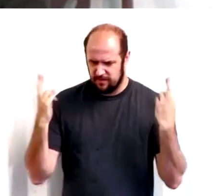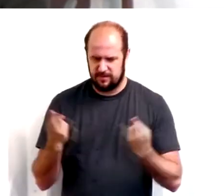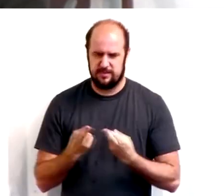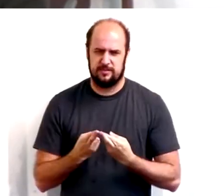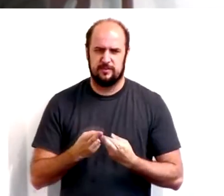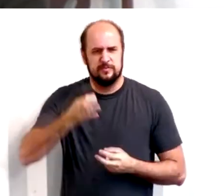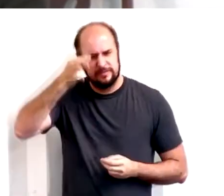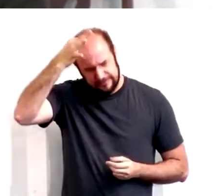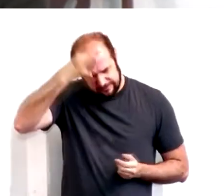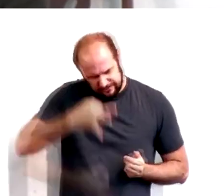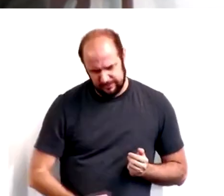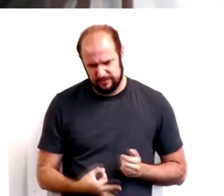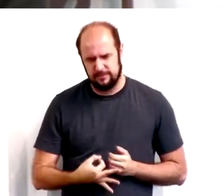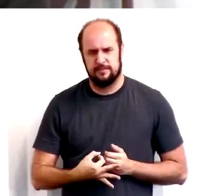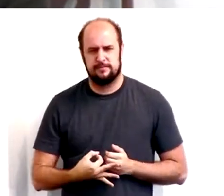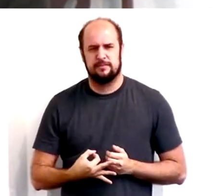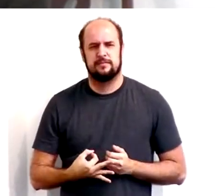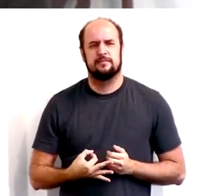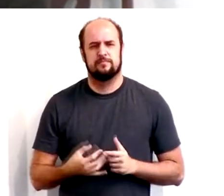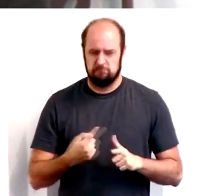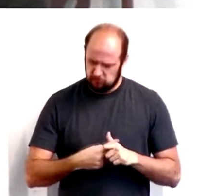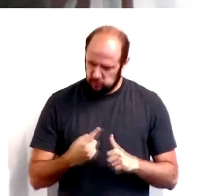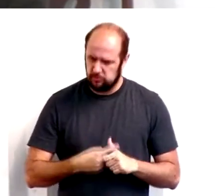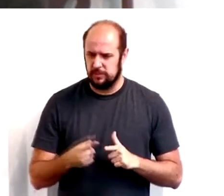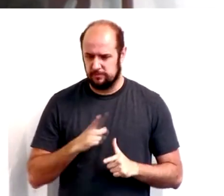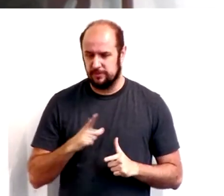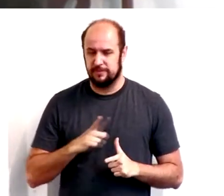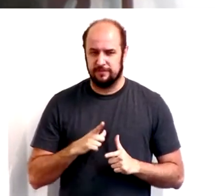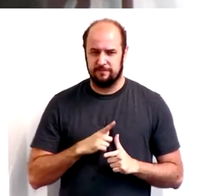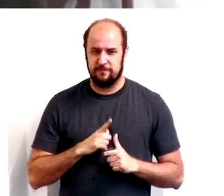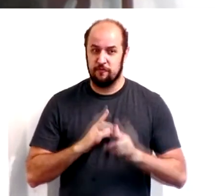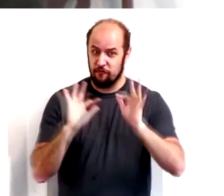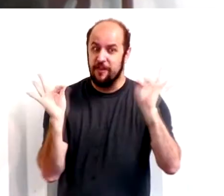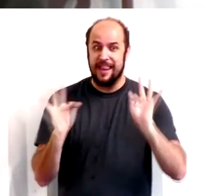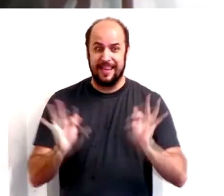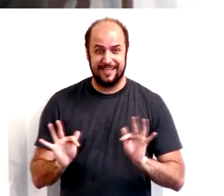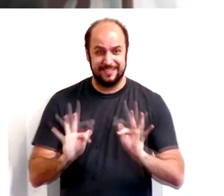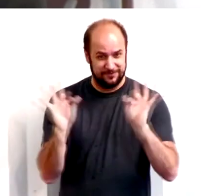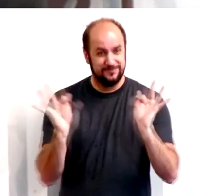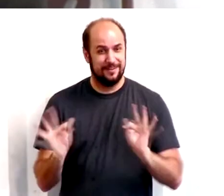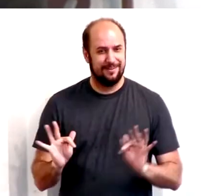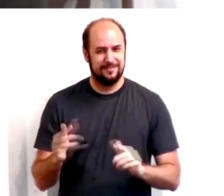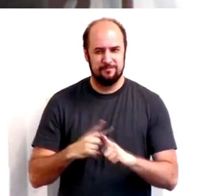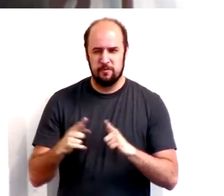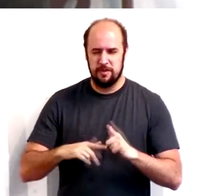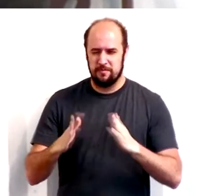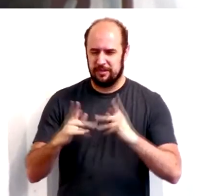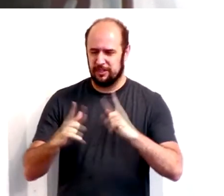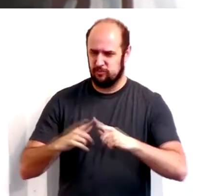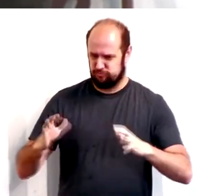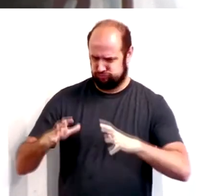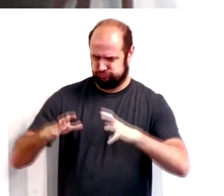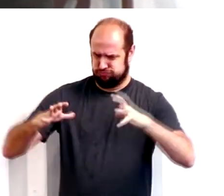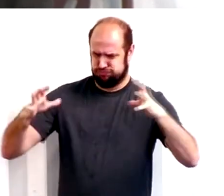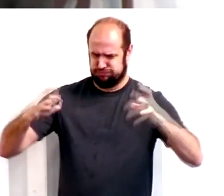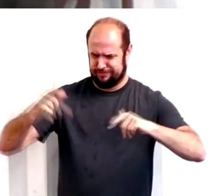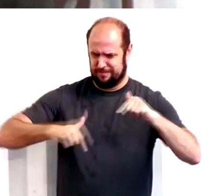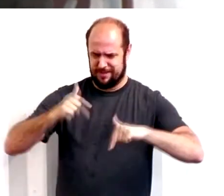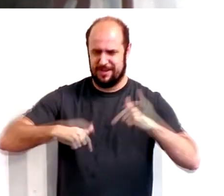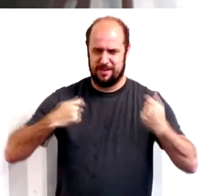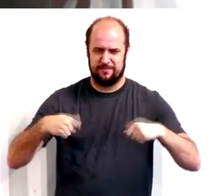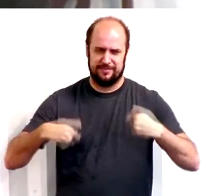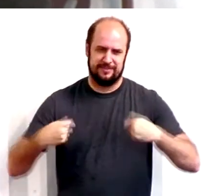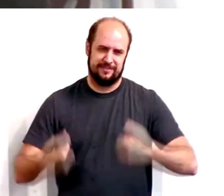tenho certeza, eu vou ter esse problema para resolver com o conselho da igreja, de arrumar um lugar para vocês executar o